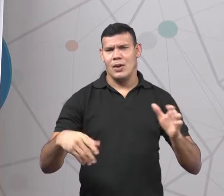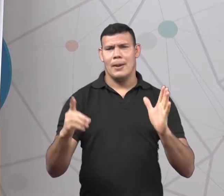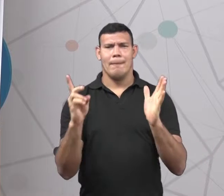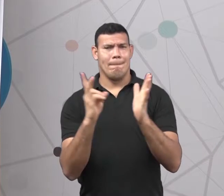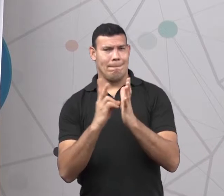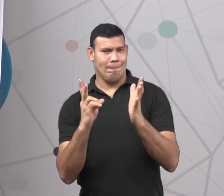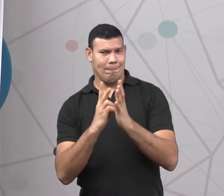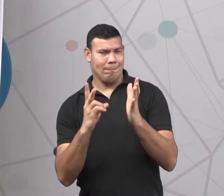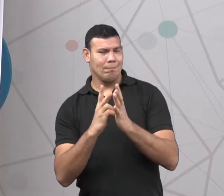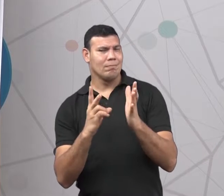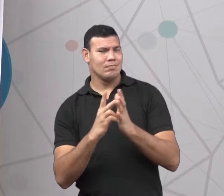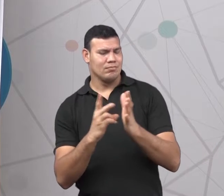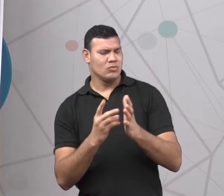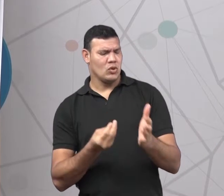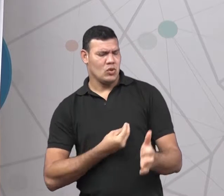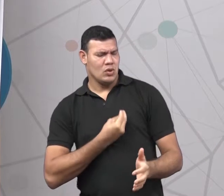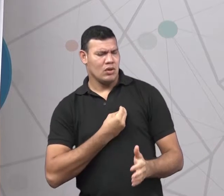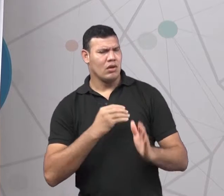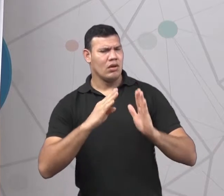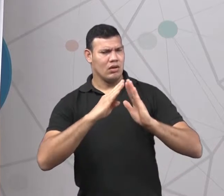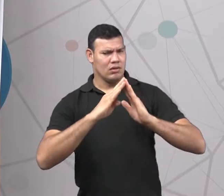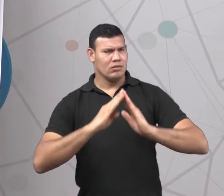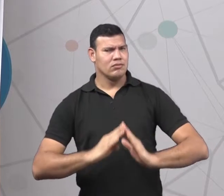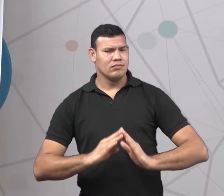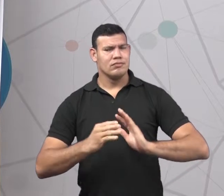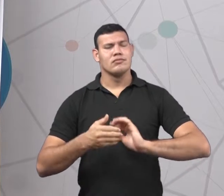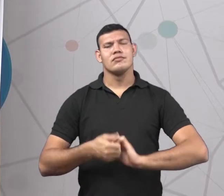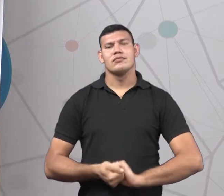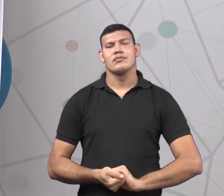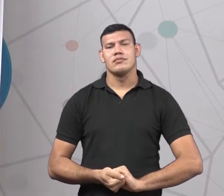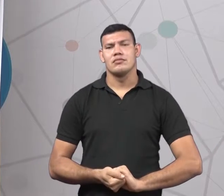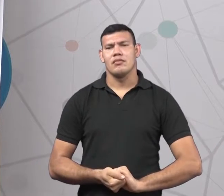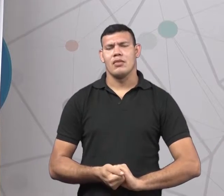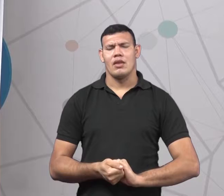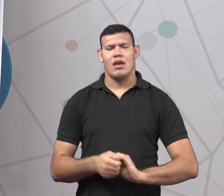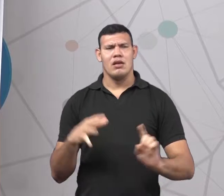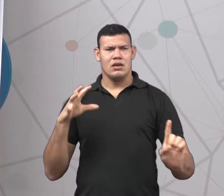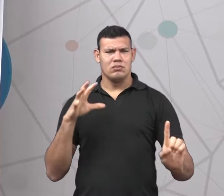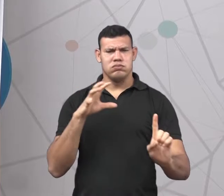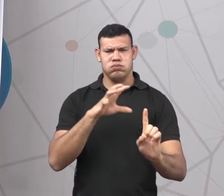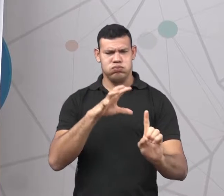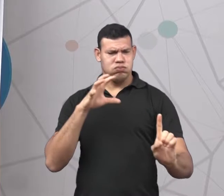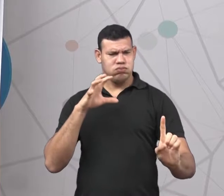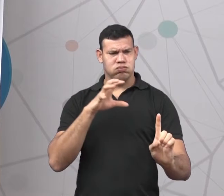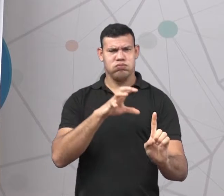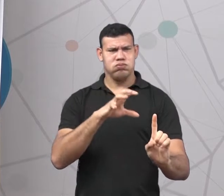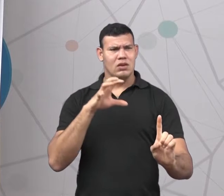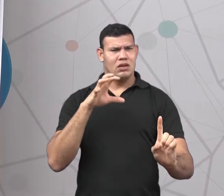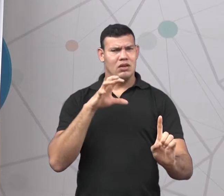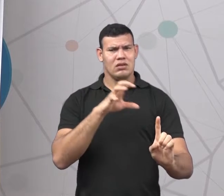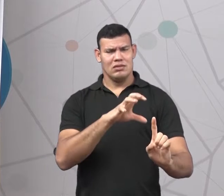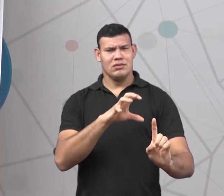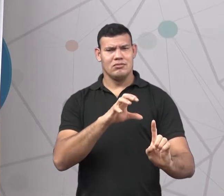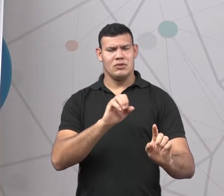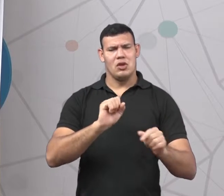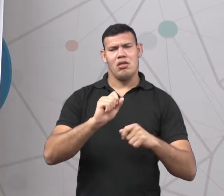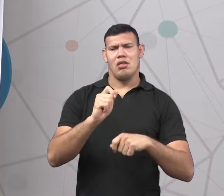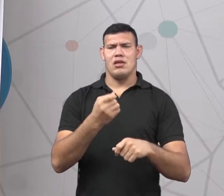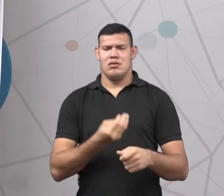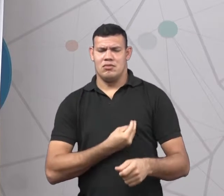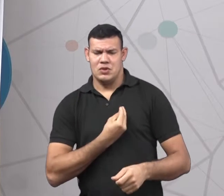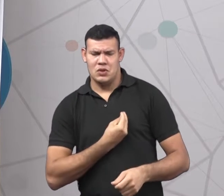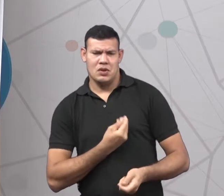é isso? E eles, quando chegaram, quiseram introduzir os novos conceitos de viver, de economia,